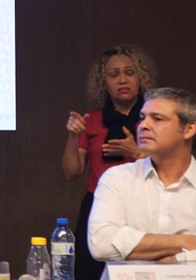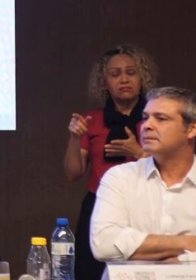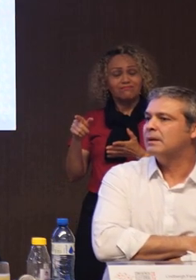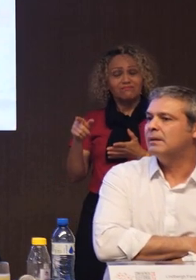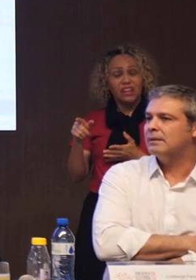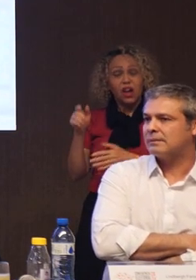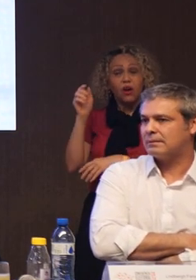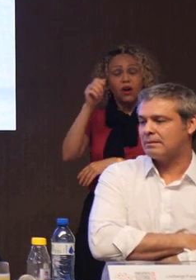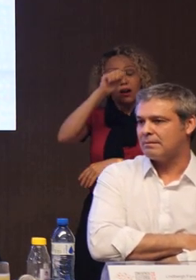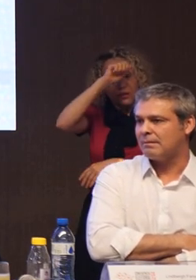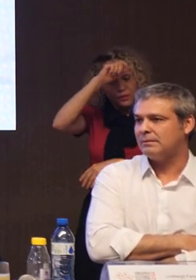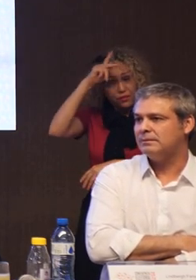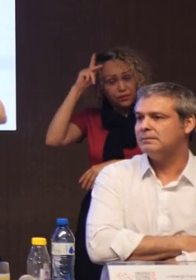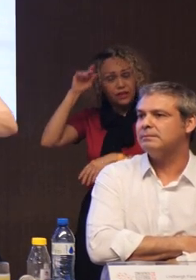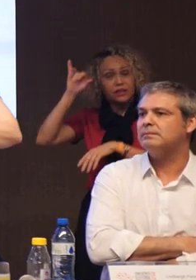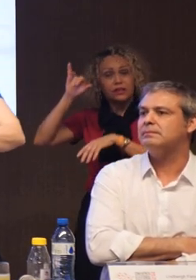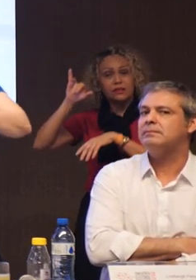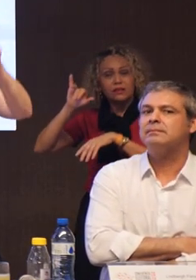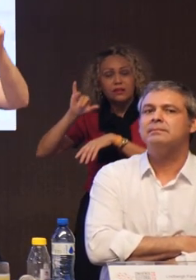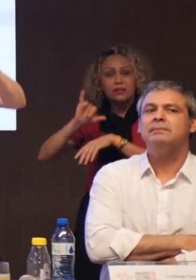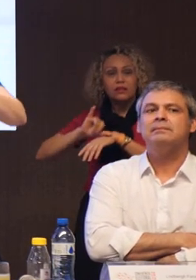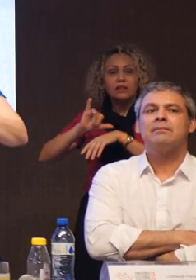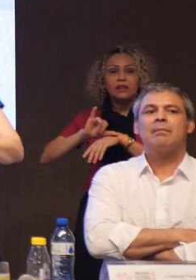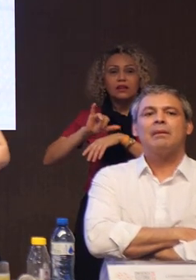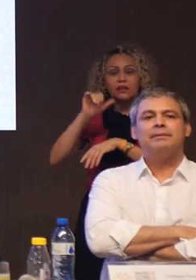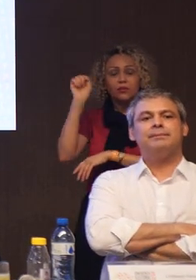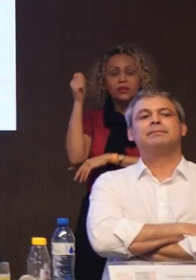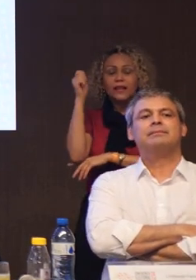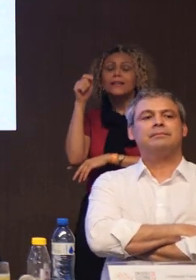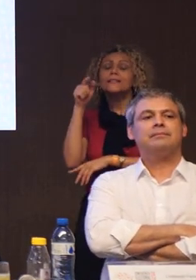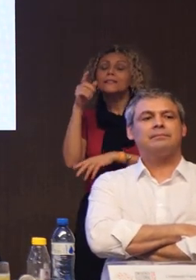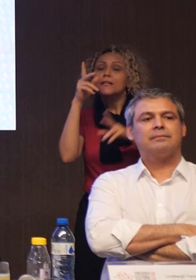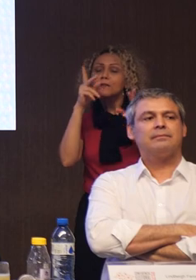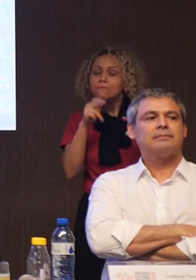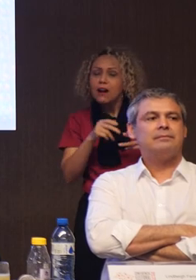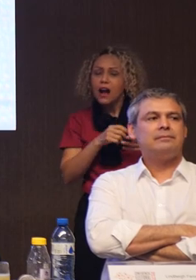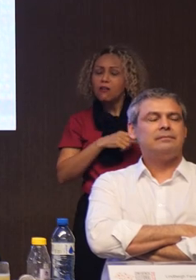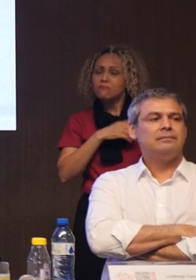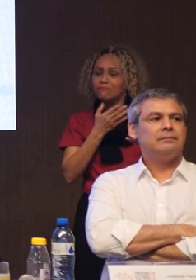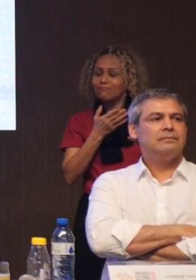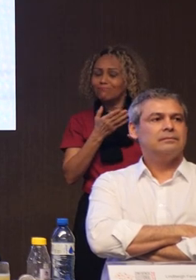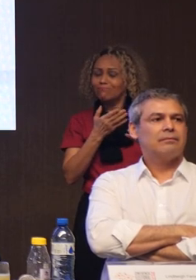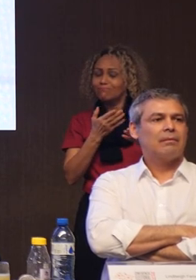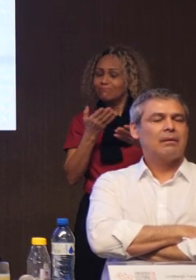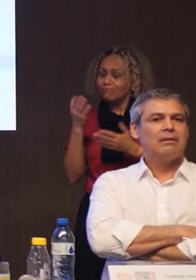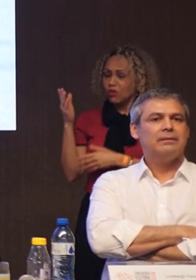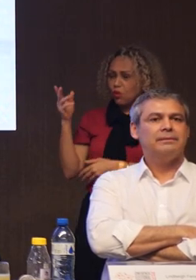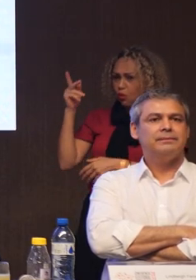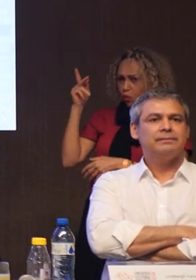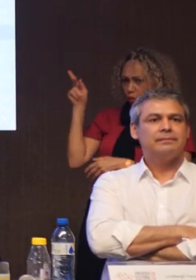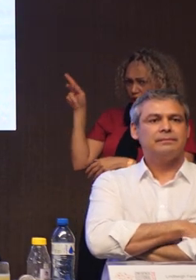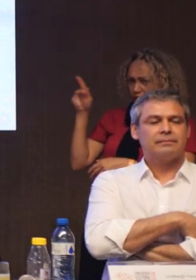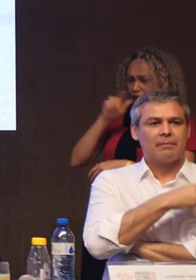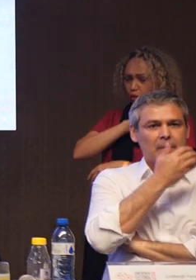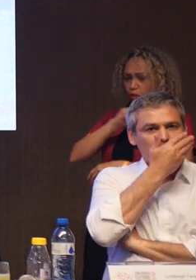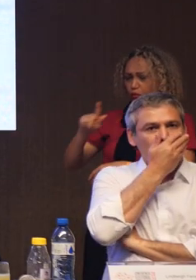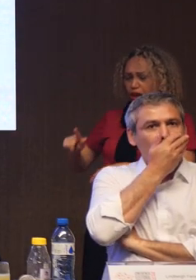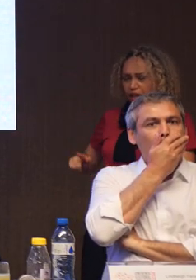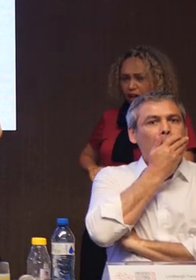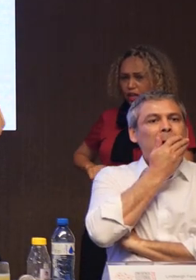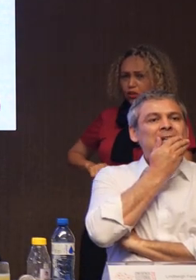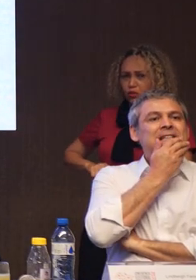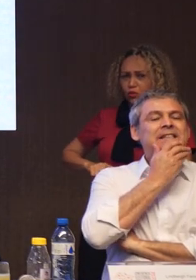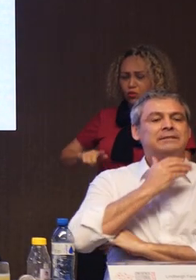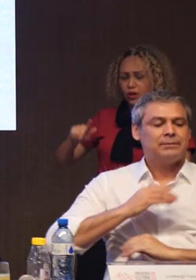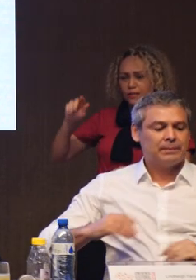Tarcísio agora impôs a São Paulo com a privatização da Sabesp. Nós, portanto, chegaremos à cidade com as